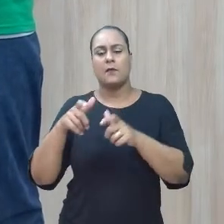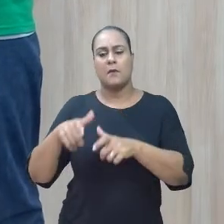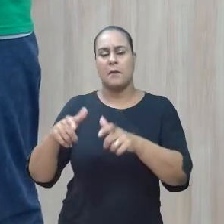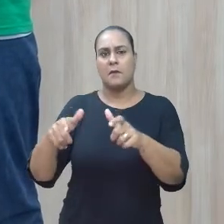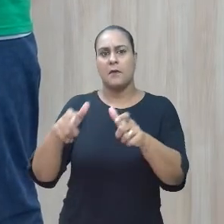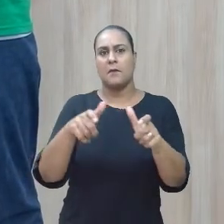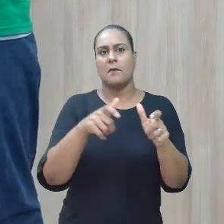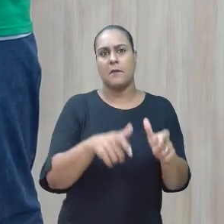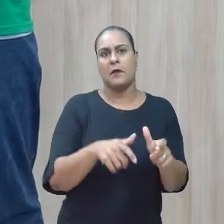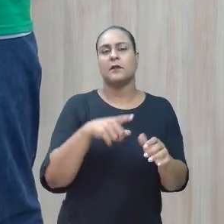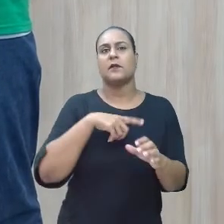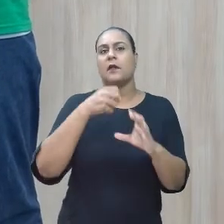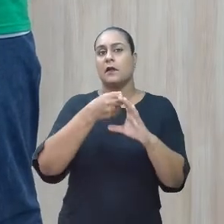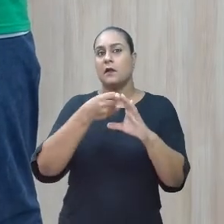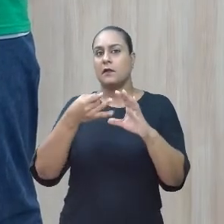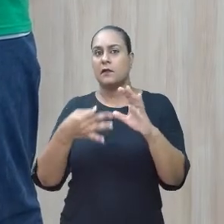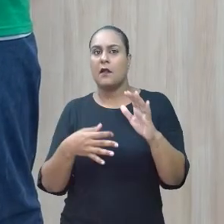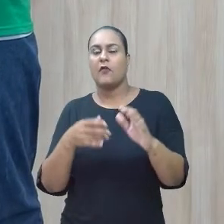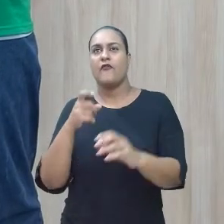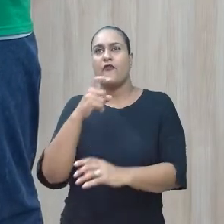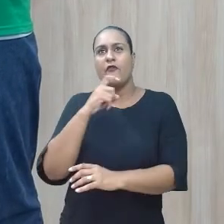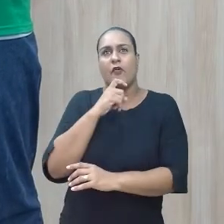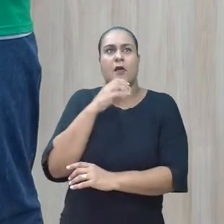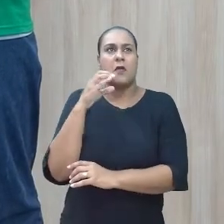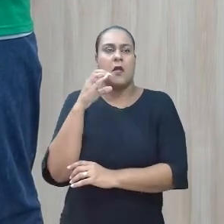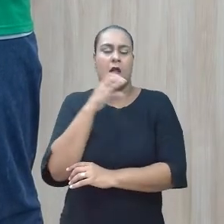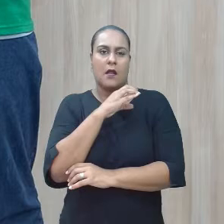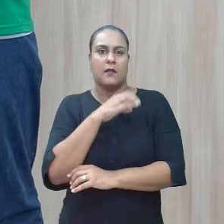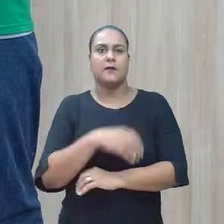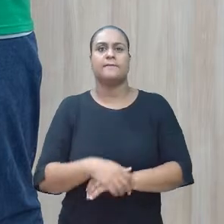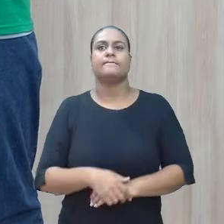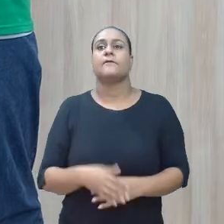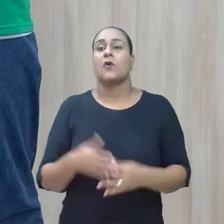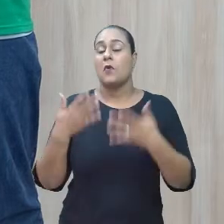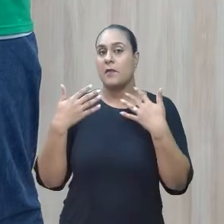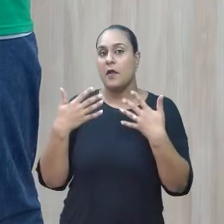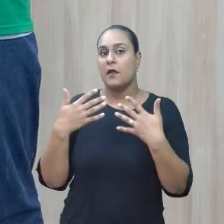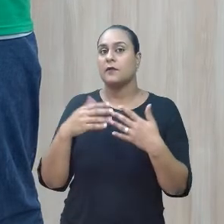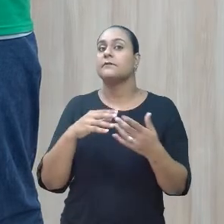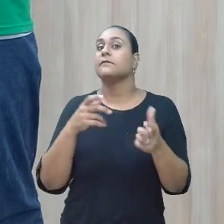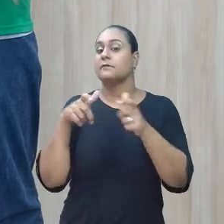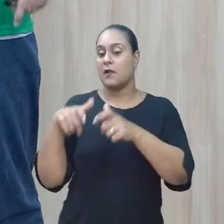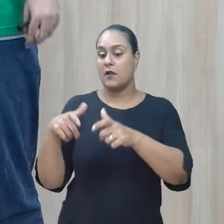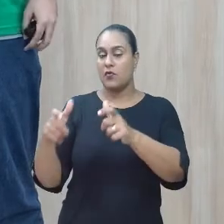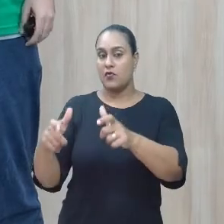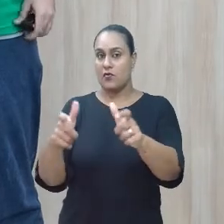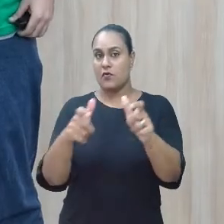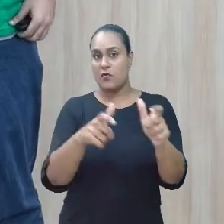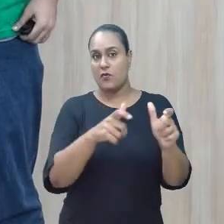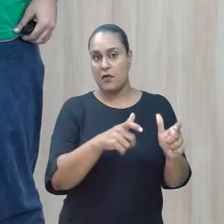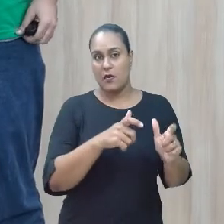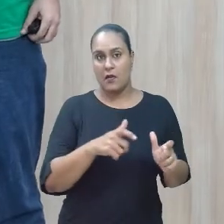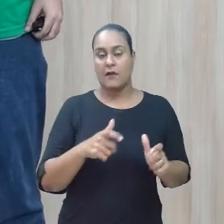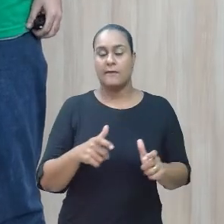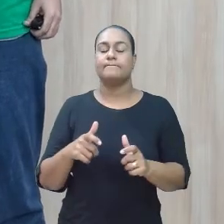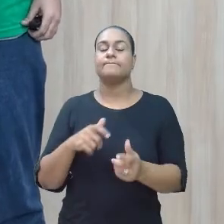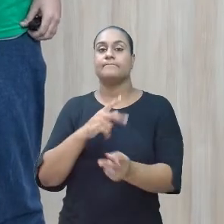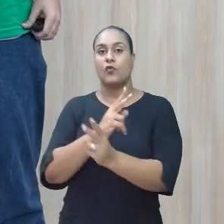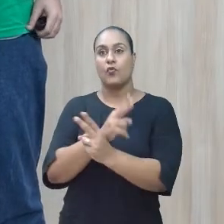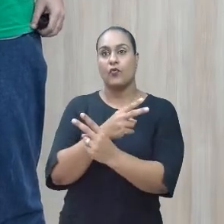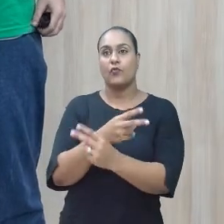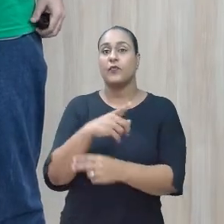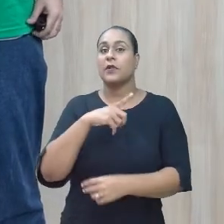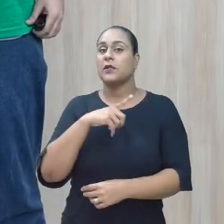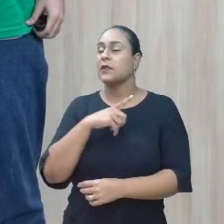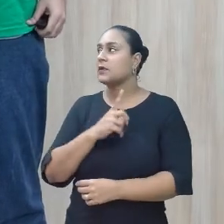traz essas características para os oceanos, beleza, gente? Para os oceanos não, né? Para os continentes.